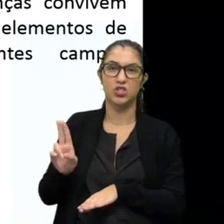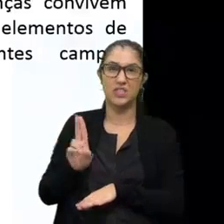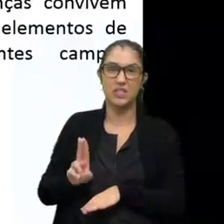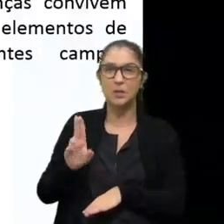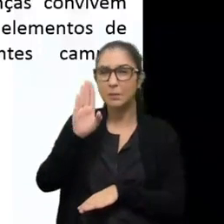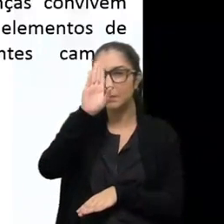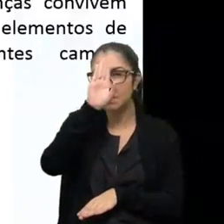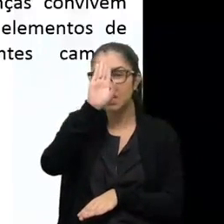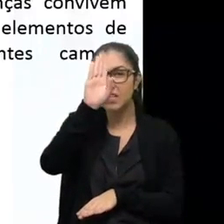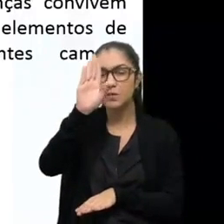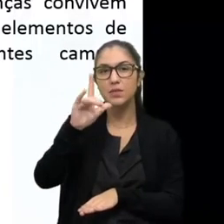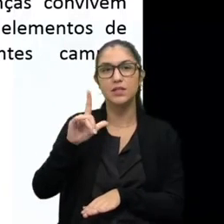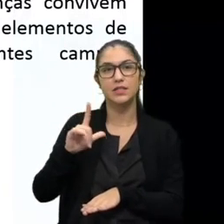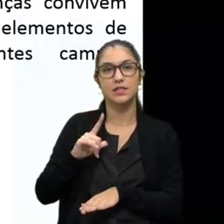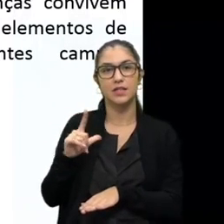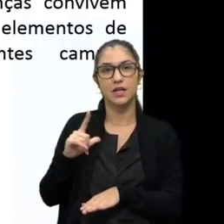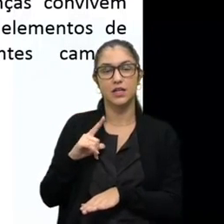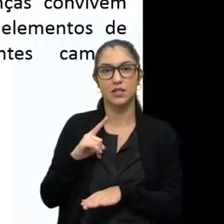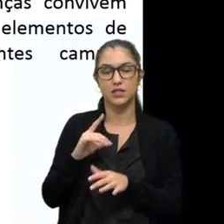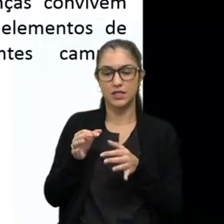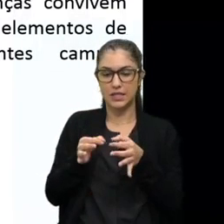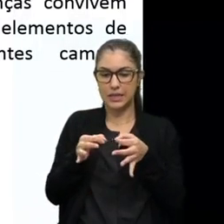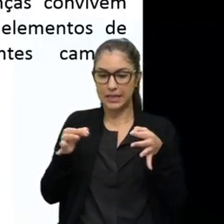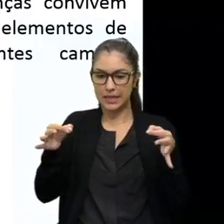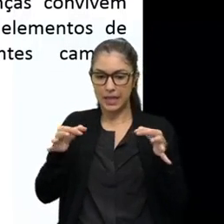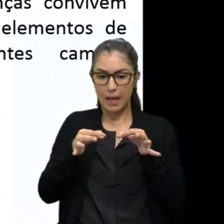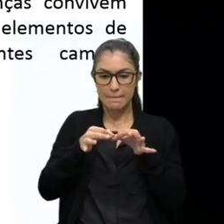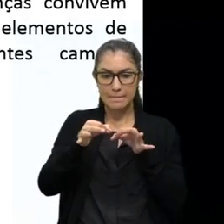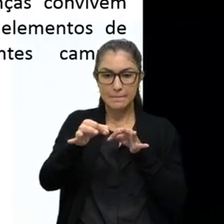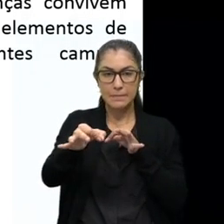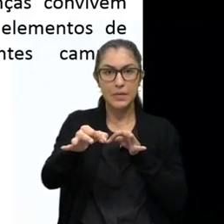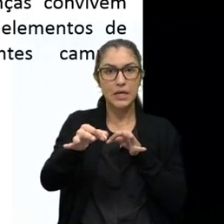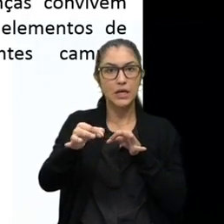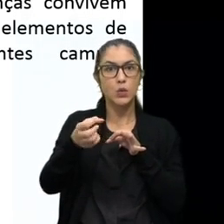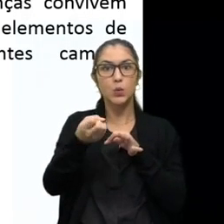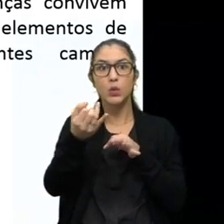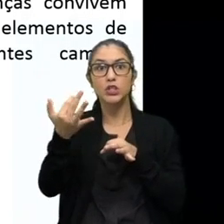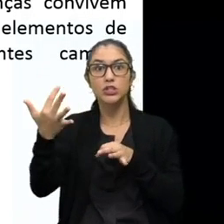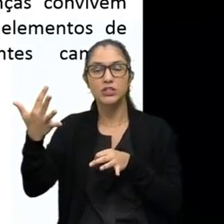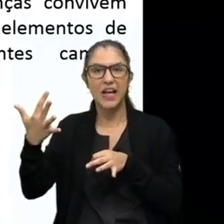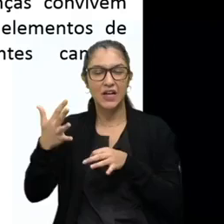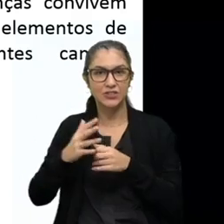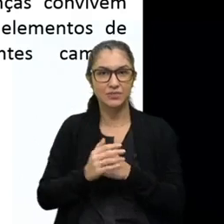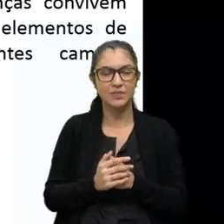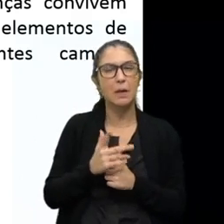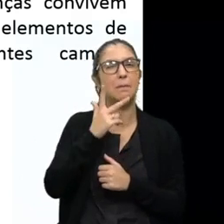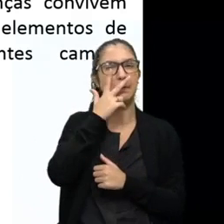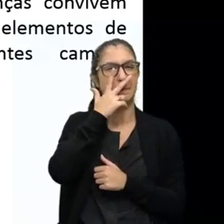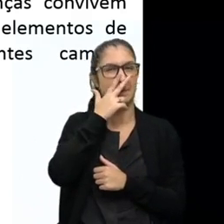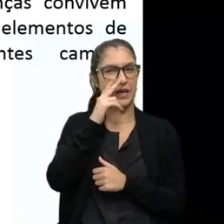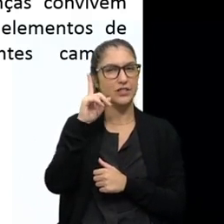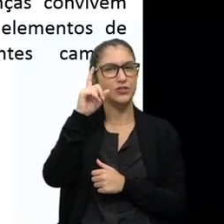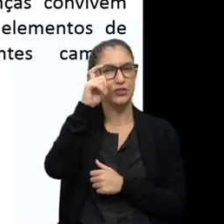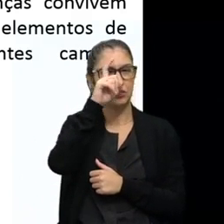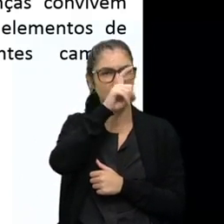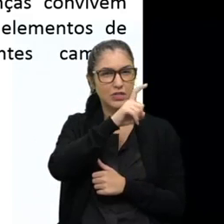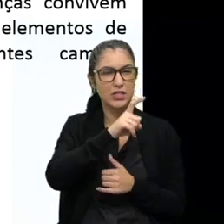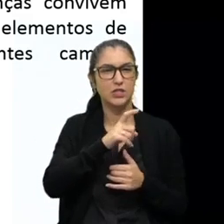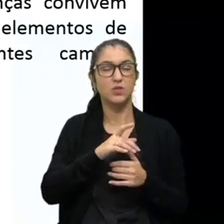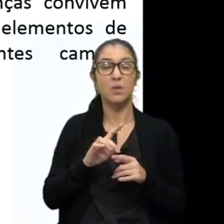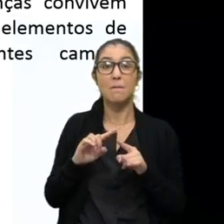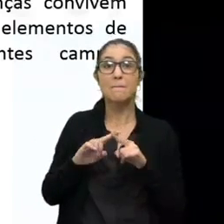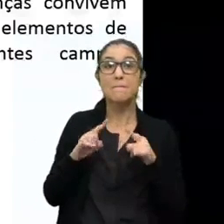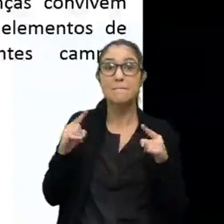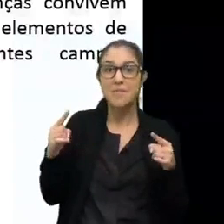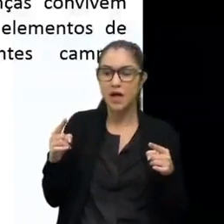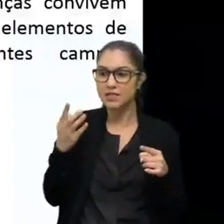e principalmente envolve as noções de tamanho, distância e quantidade. Parece difícil, né? Parece bem complexo, mas